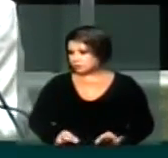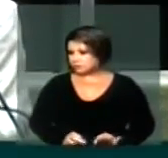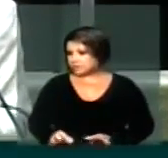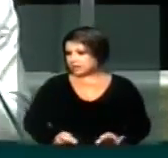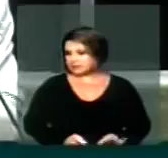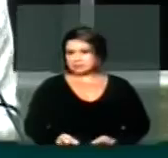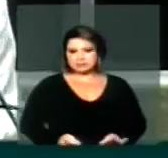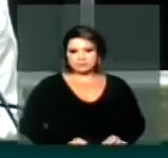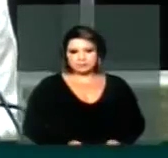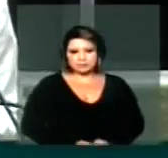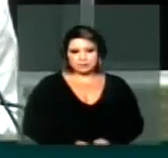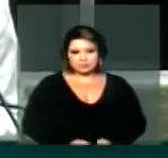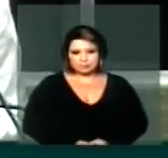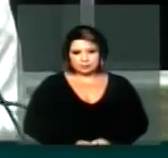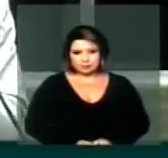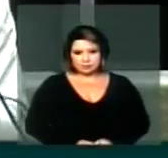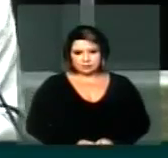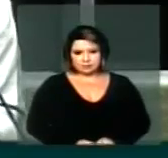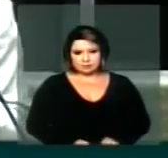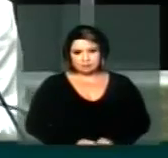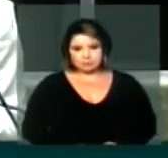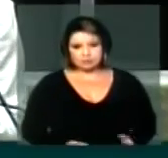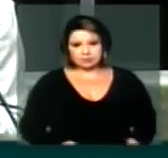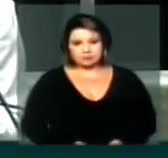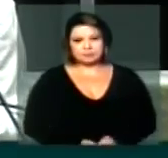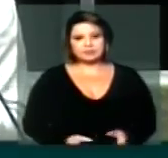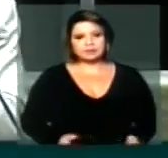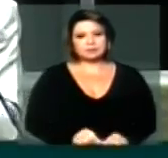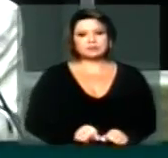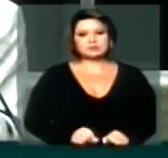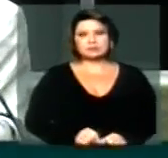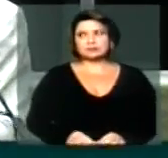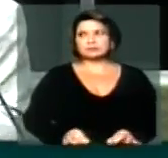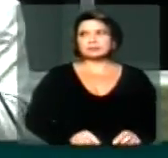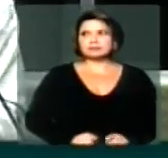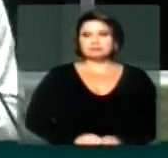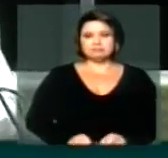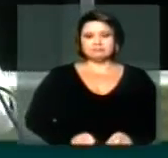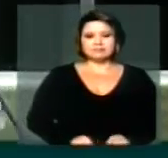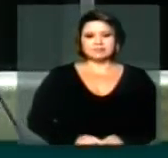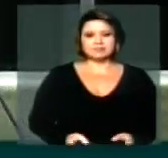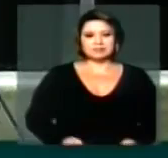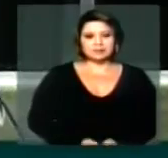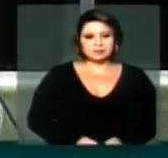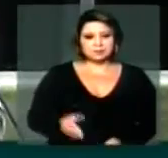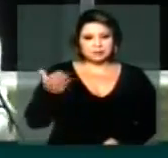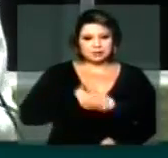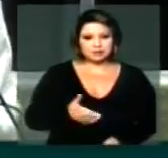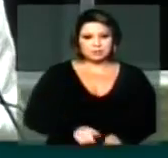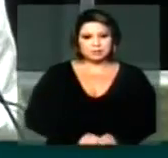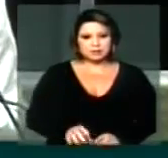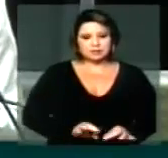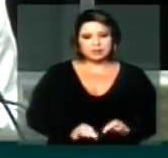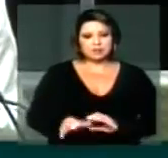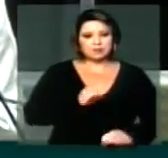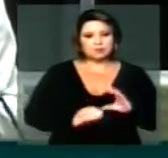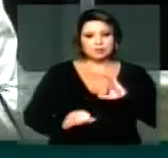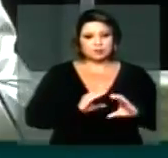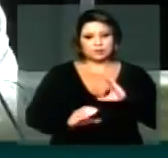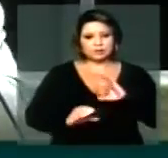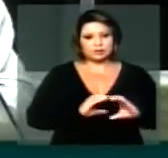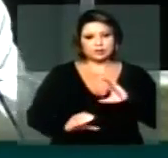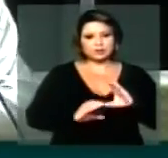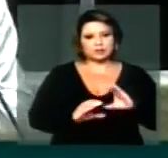na religião manda na nação, hoje a gente pode dizer que quem manda e controla o meio de